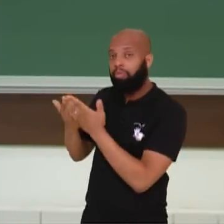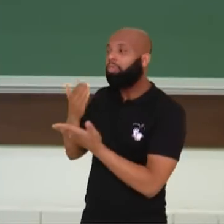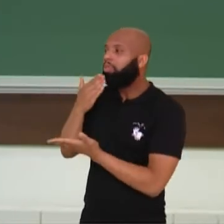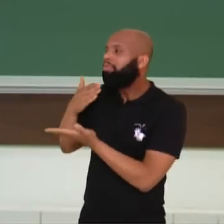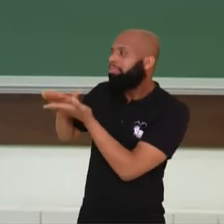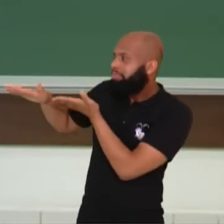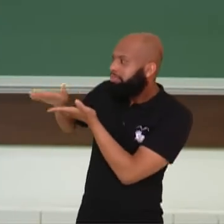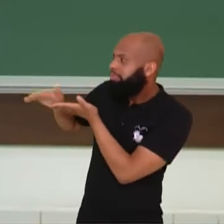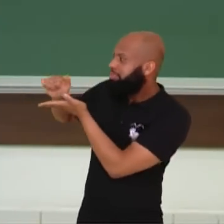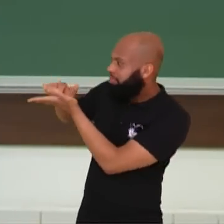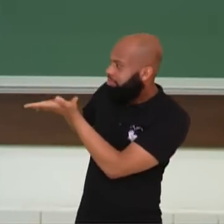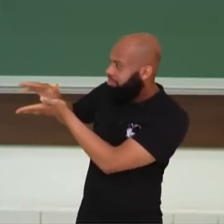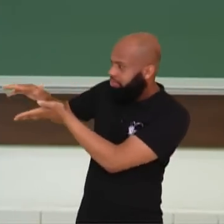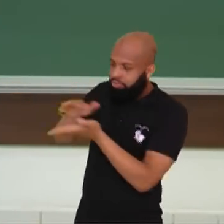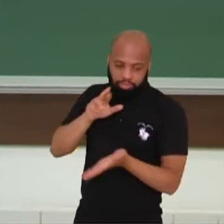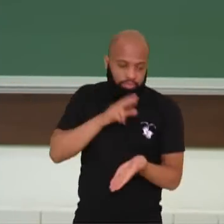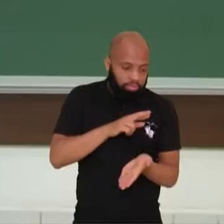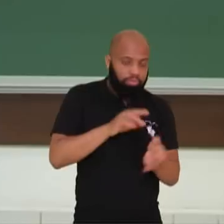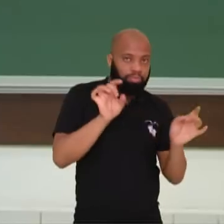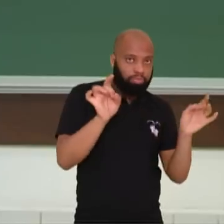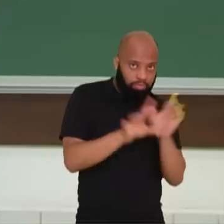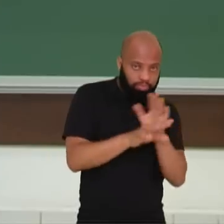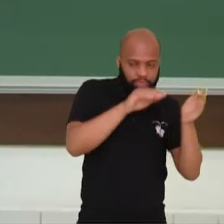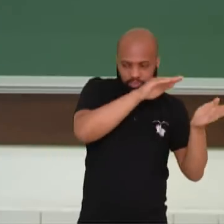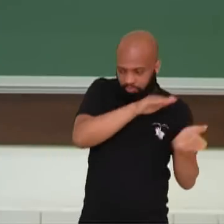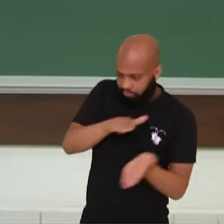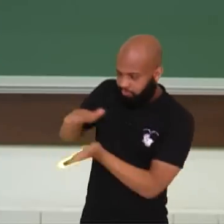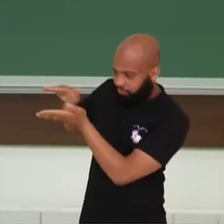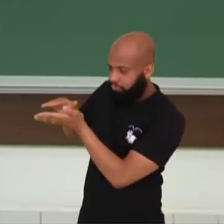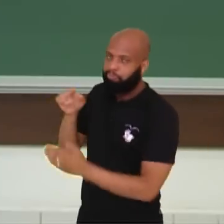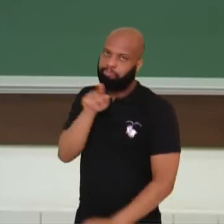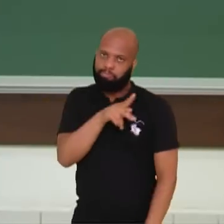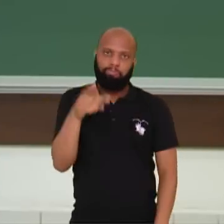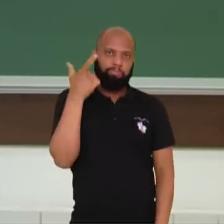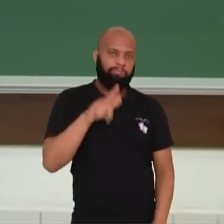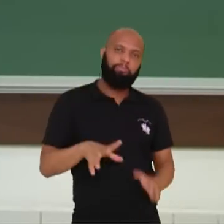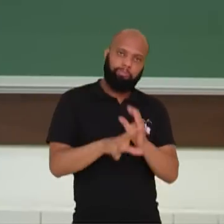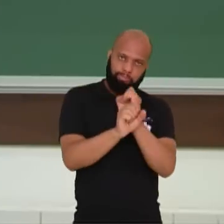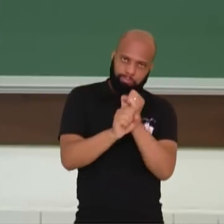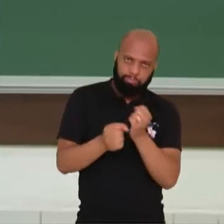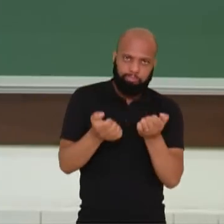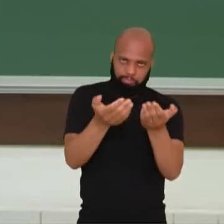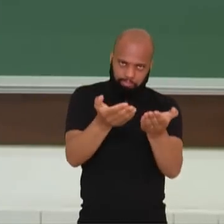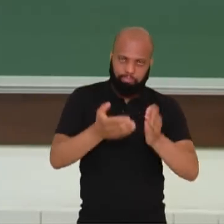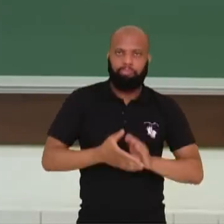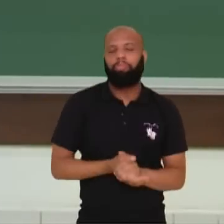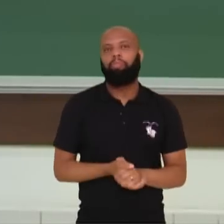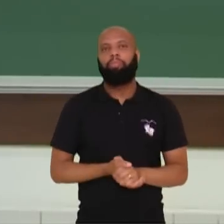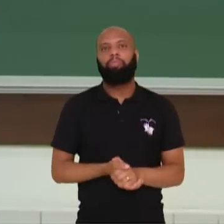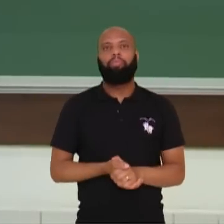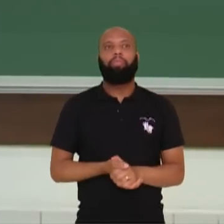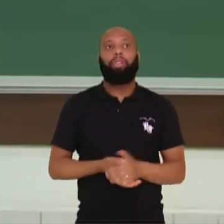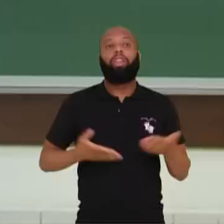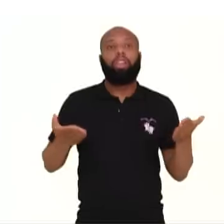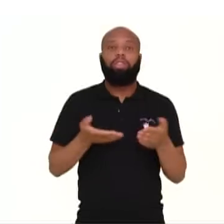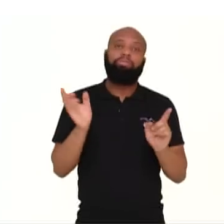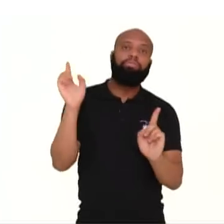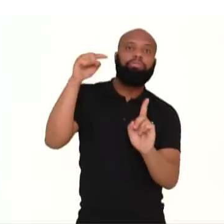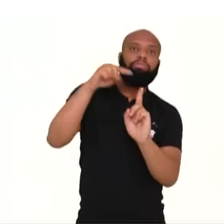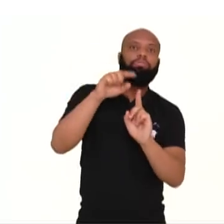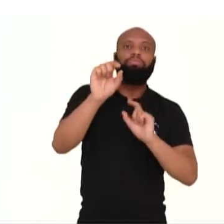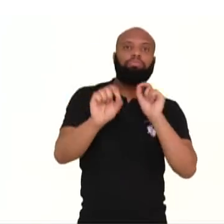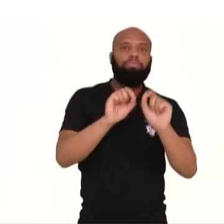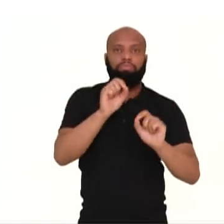turma direitinho, para os professores poderem te avaliar e conferir a sua presença. Ok? Vamos lá, então. Os objetivos da aula de hoje